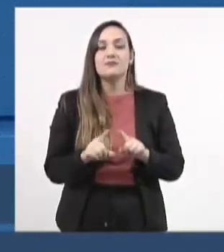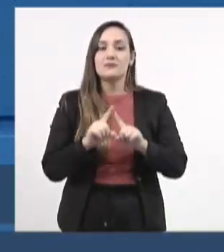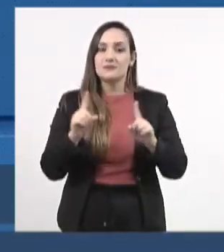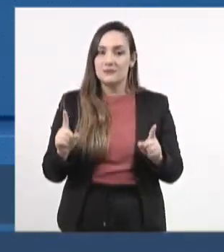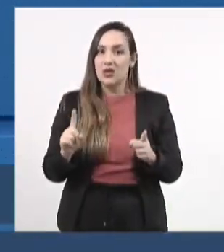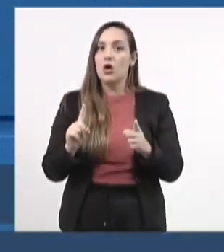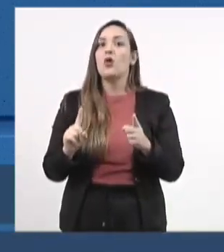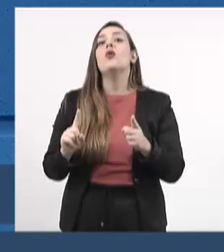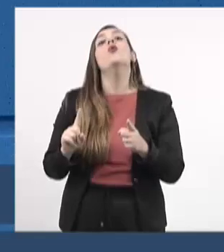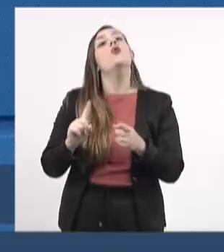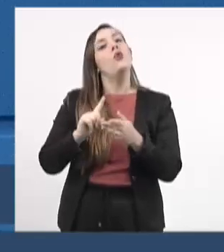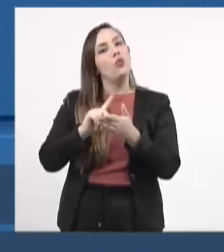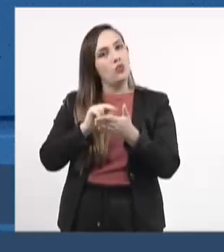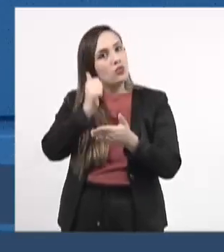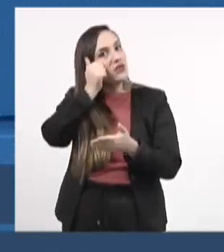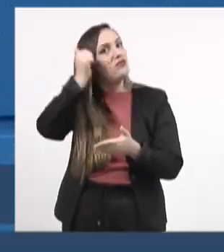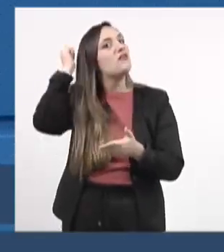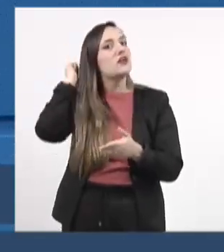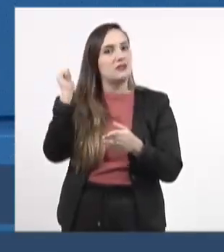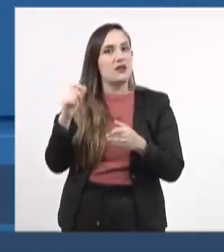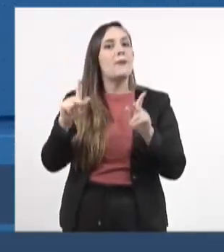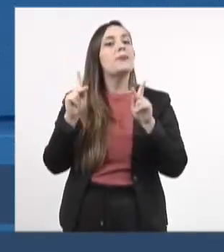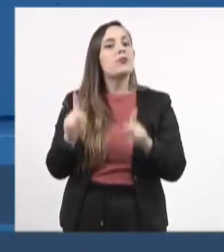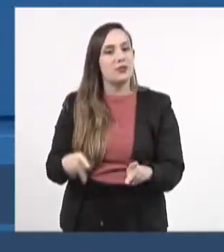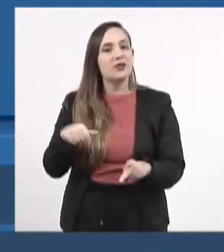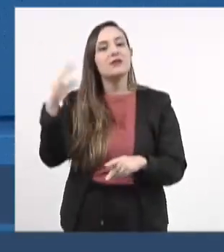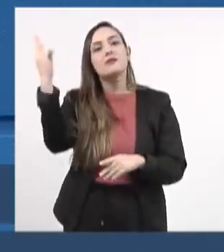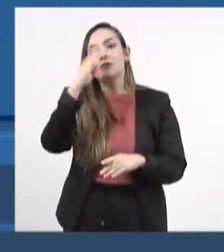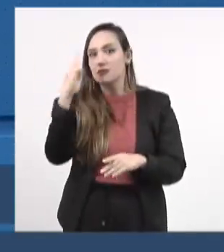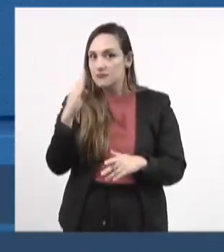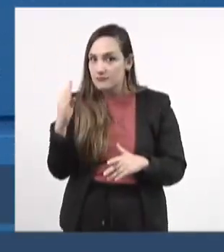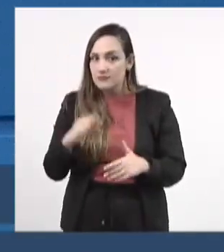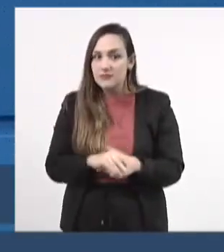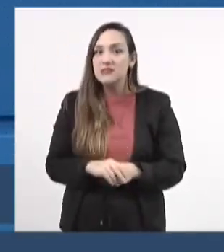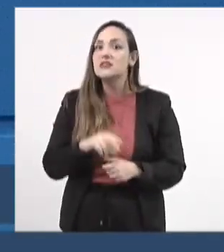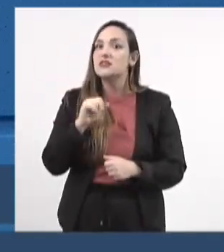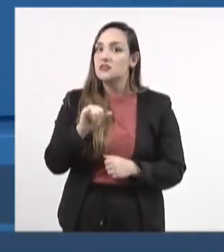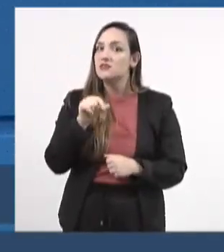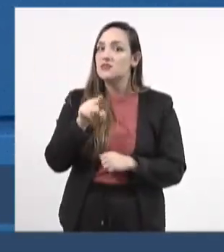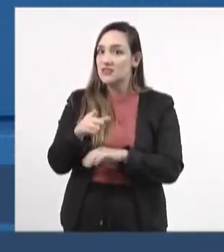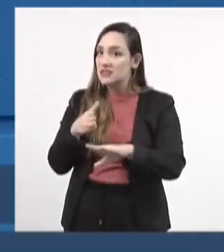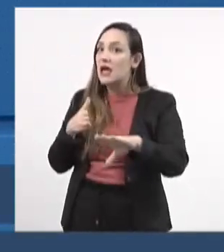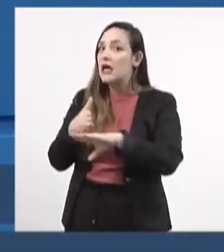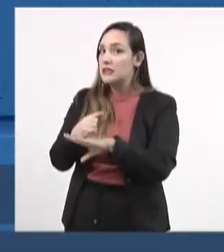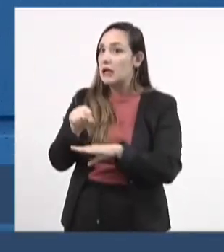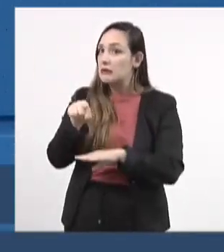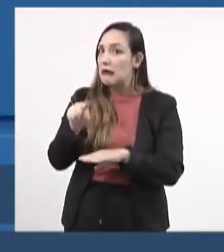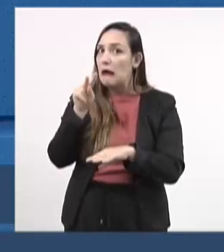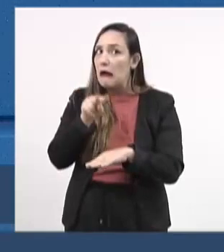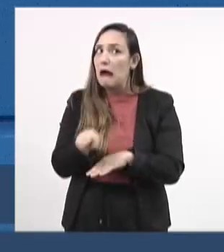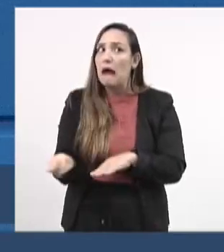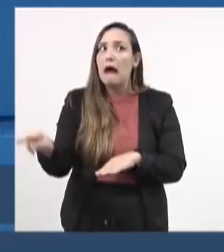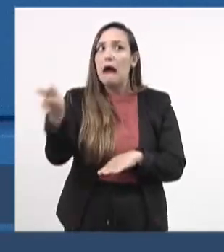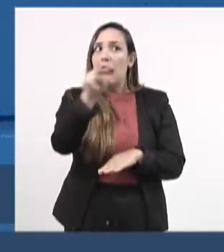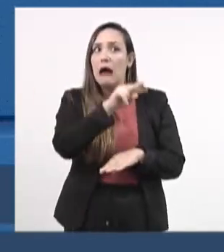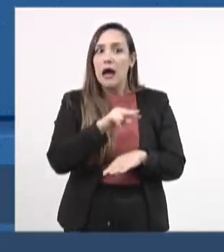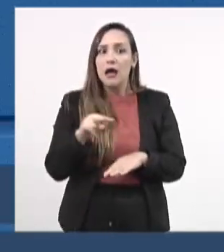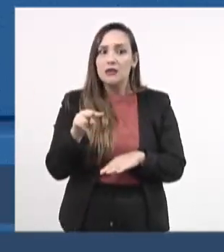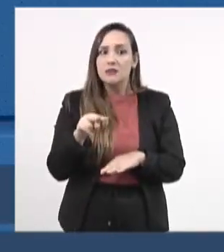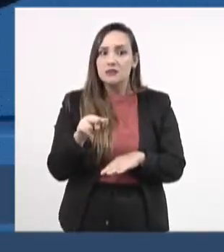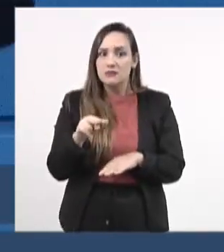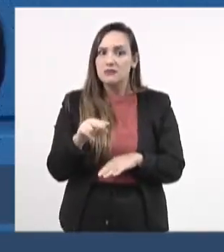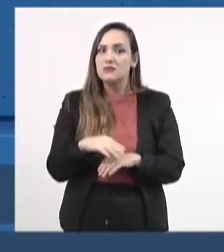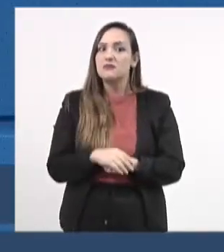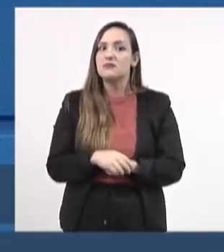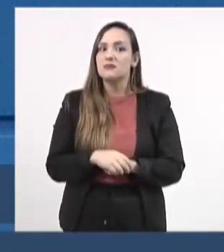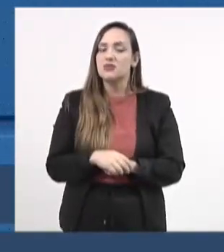universidades públicas do Brasil, se Vossa Excelência entrar e ver só o que está